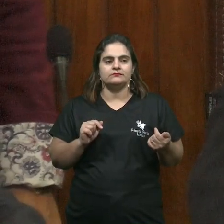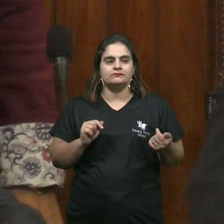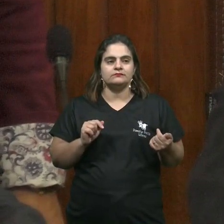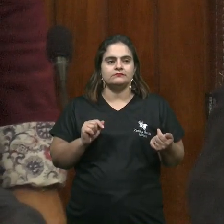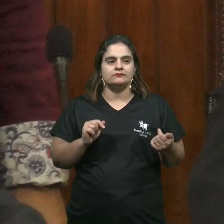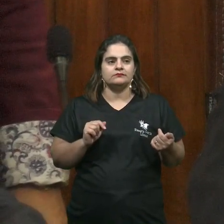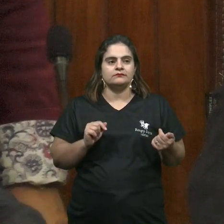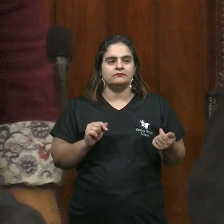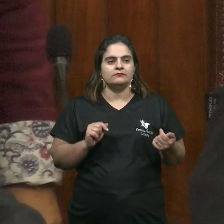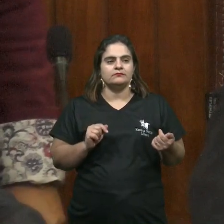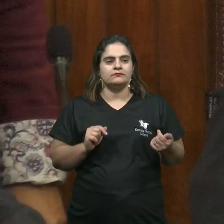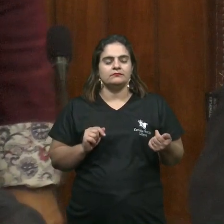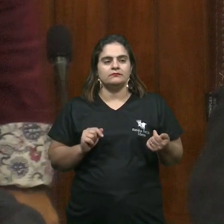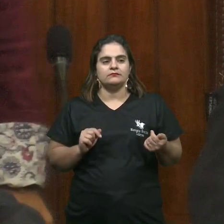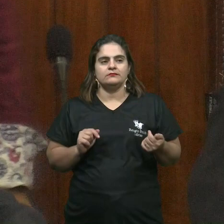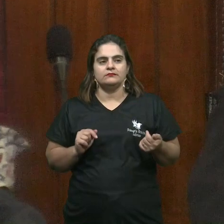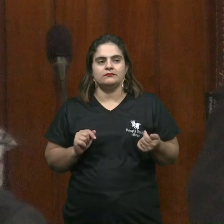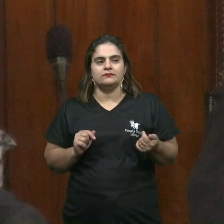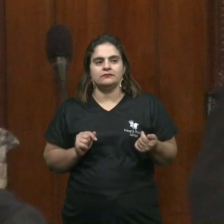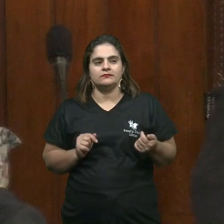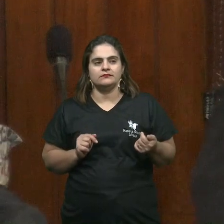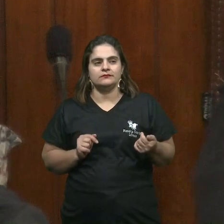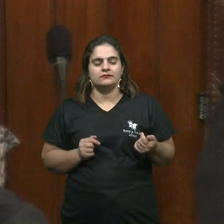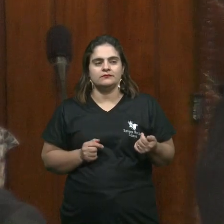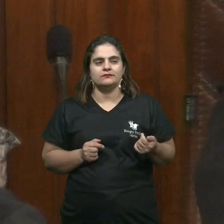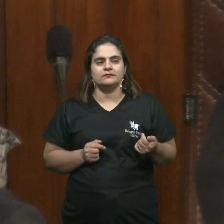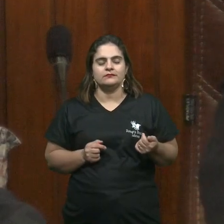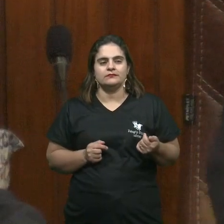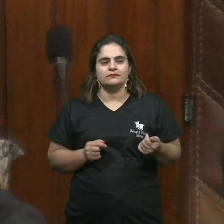Não, não sei não. É.